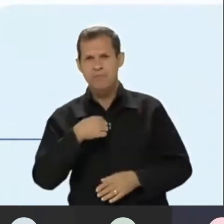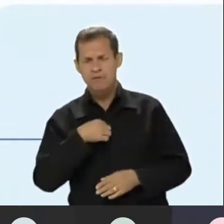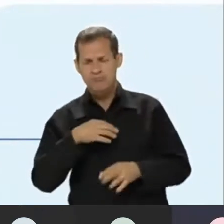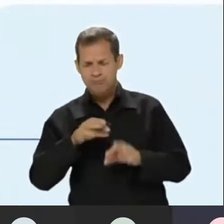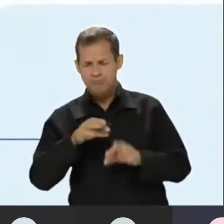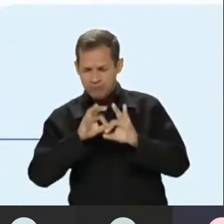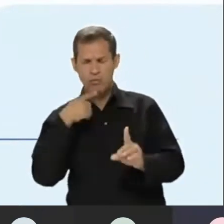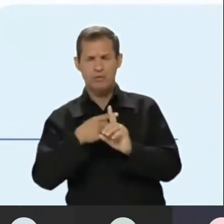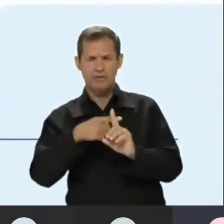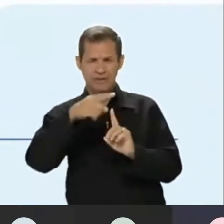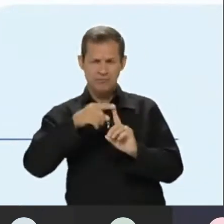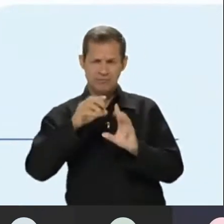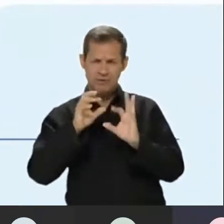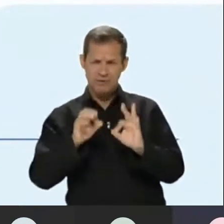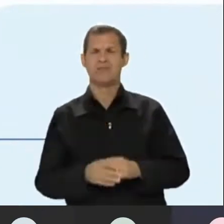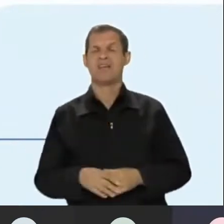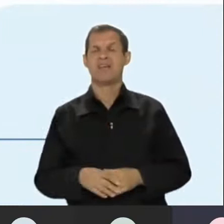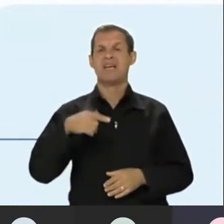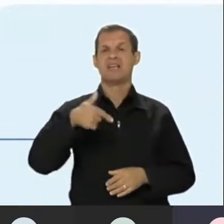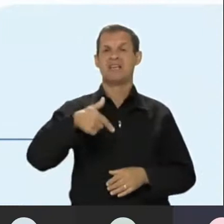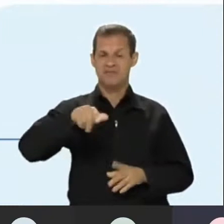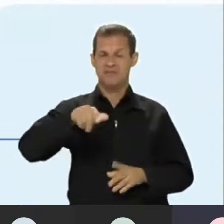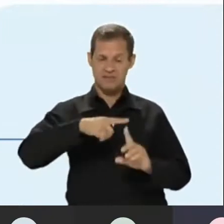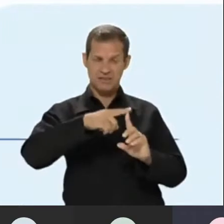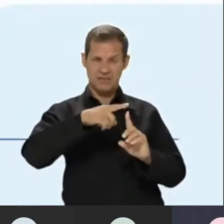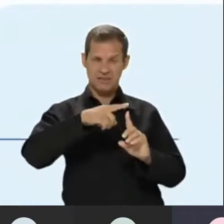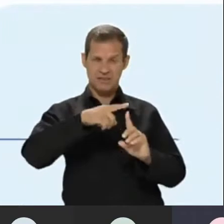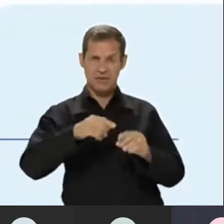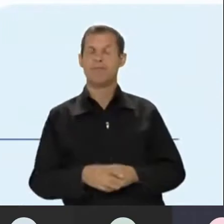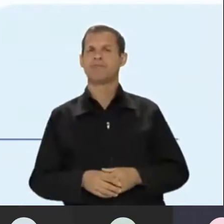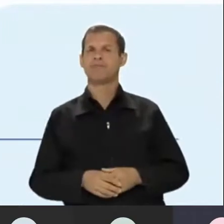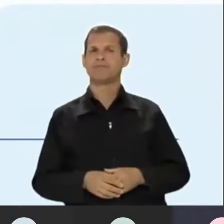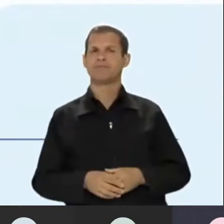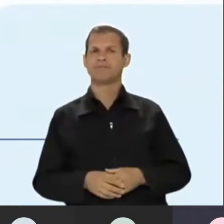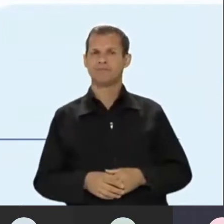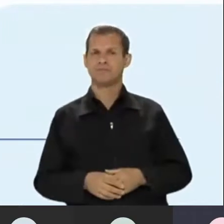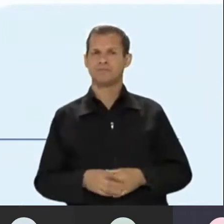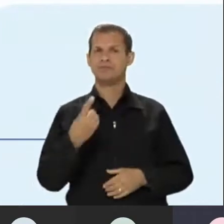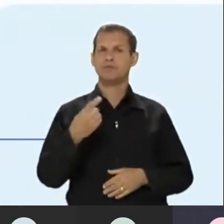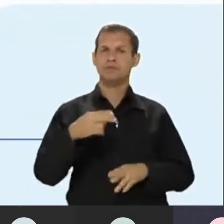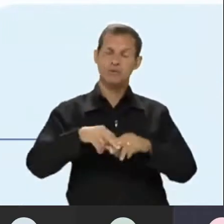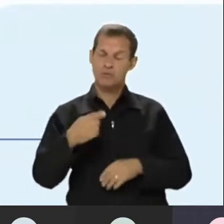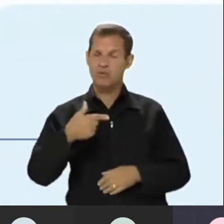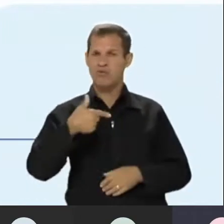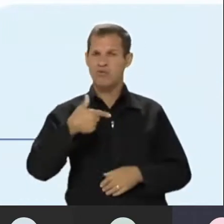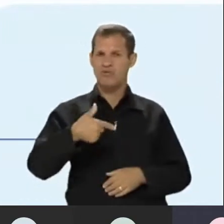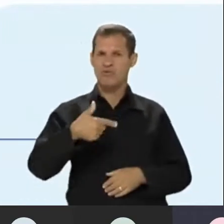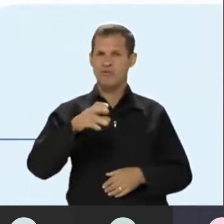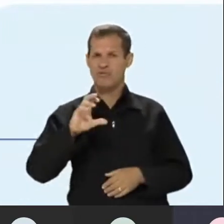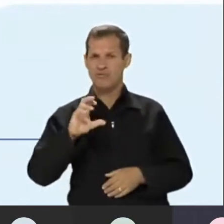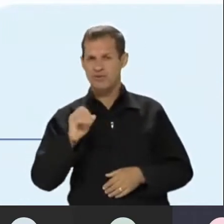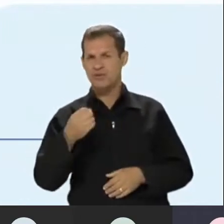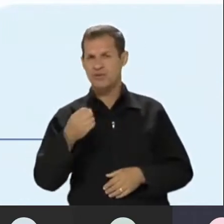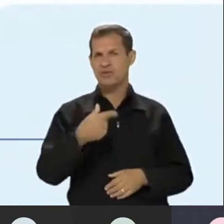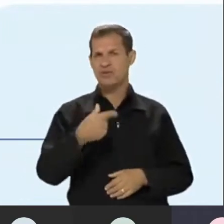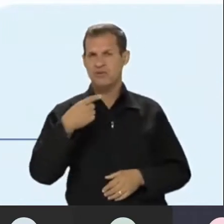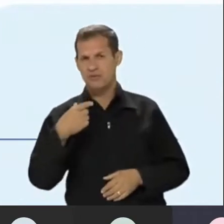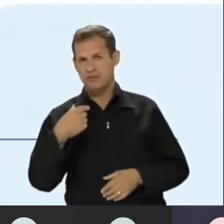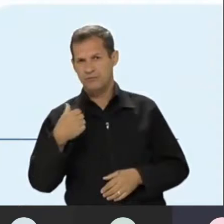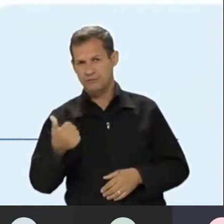eu encontrei que a temperatura mínima média é 27. Então, aqui embaixo está variando de 1 em 1, eu vou pegar aqui 20,